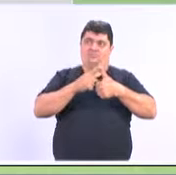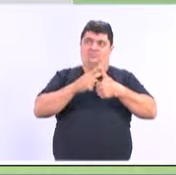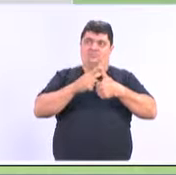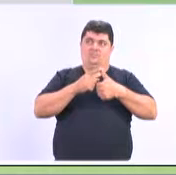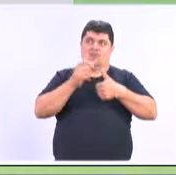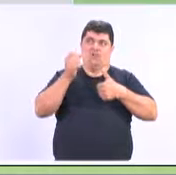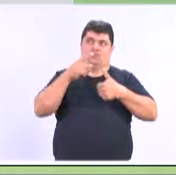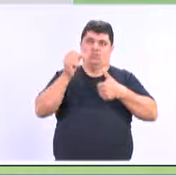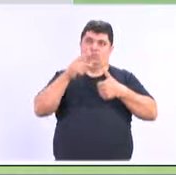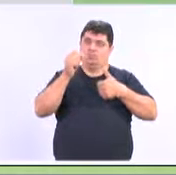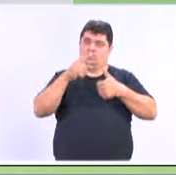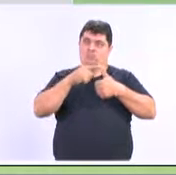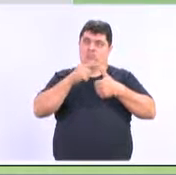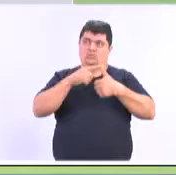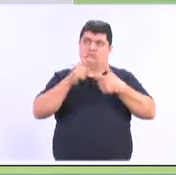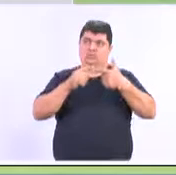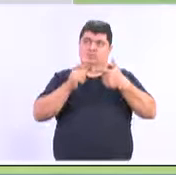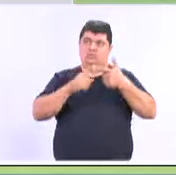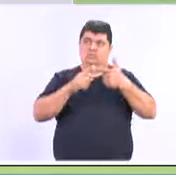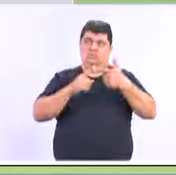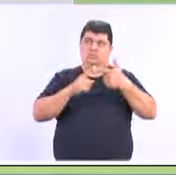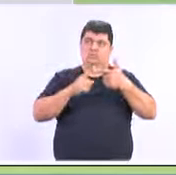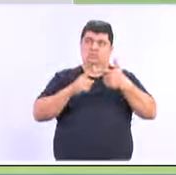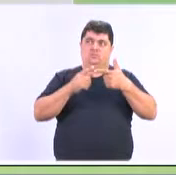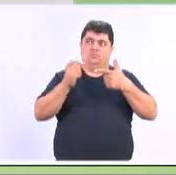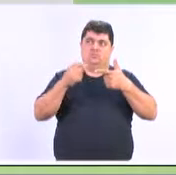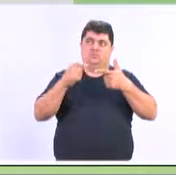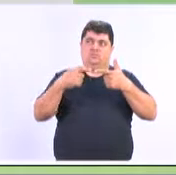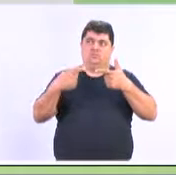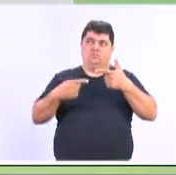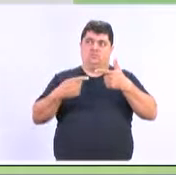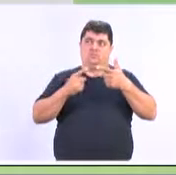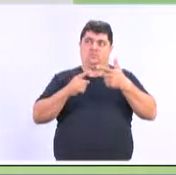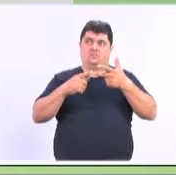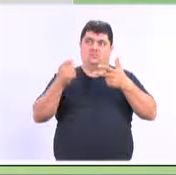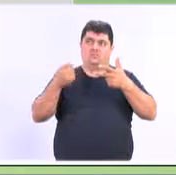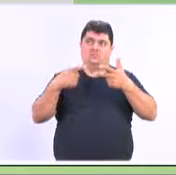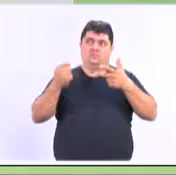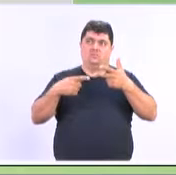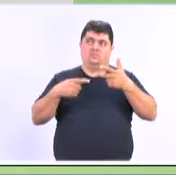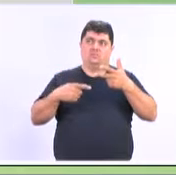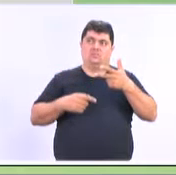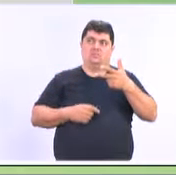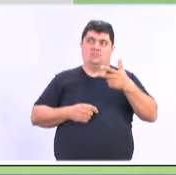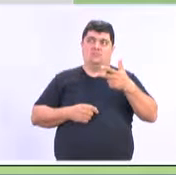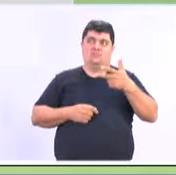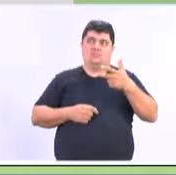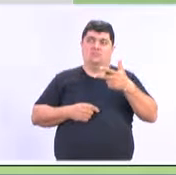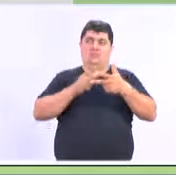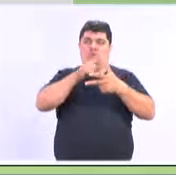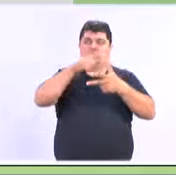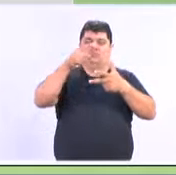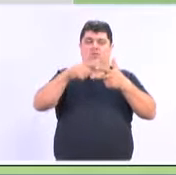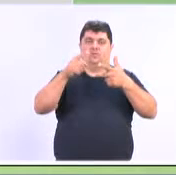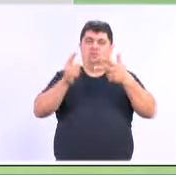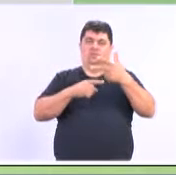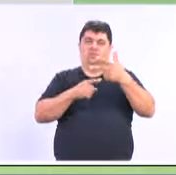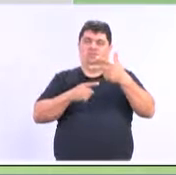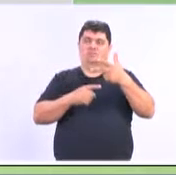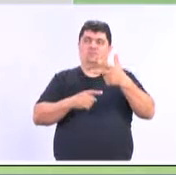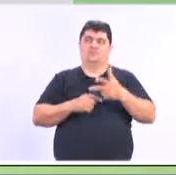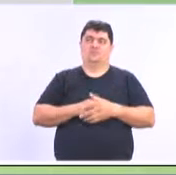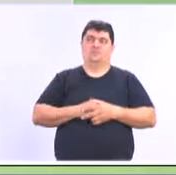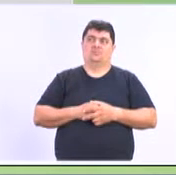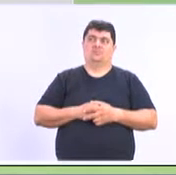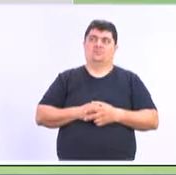não é assim? Segundo nível. E temos aqui o terceiro nível, 1 níveis, 1.1,